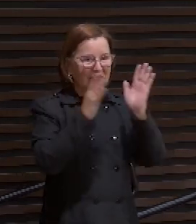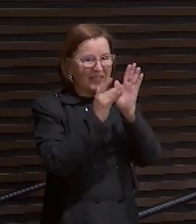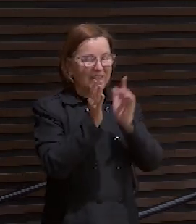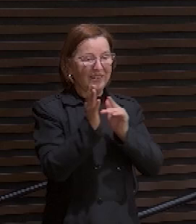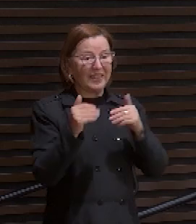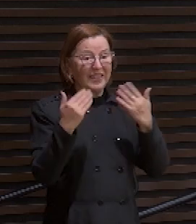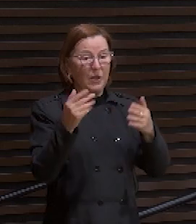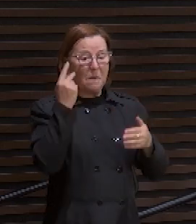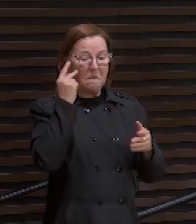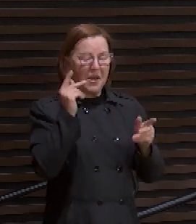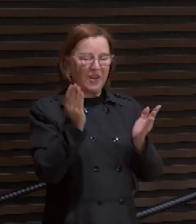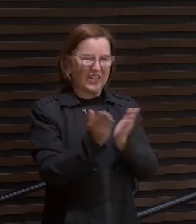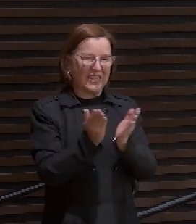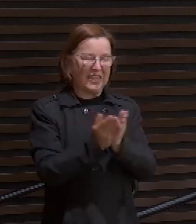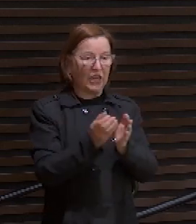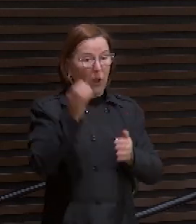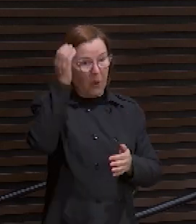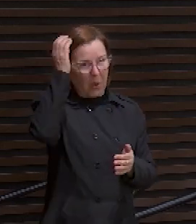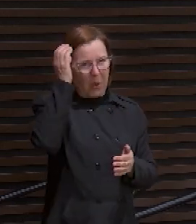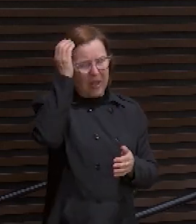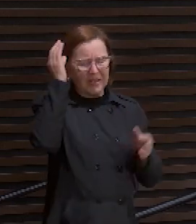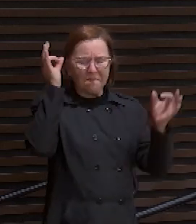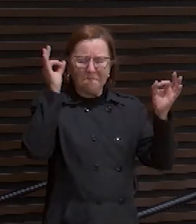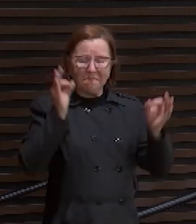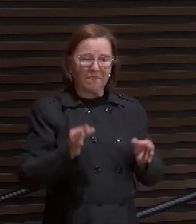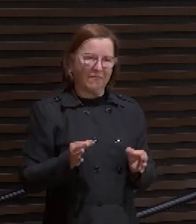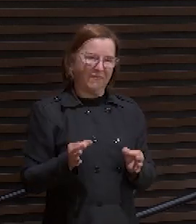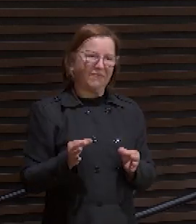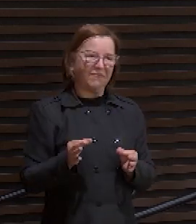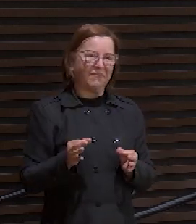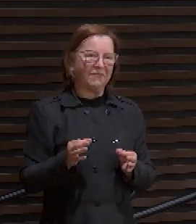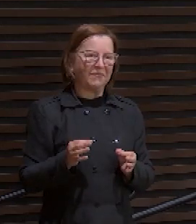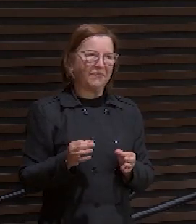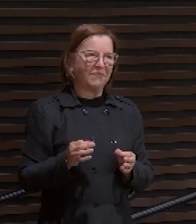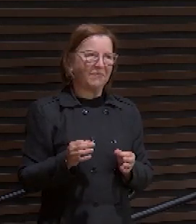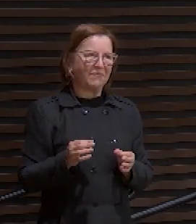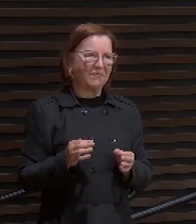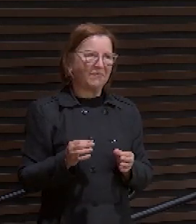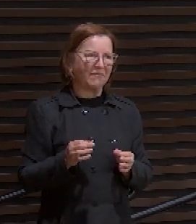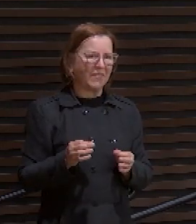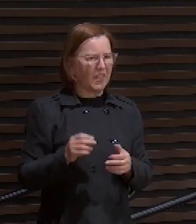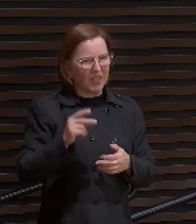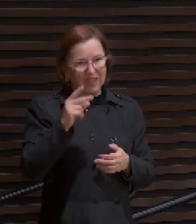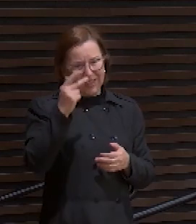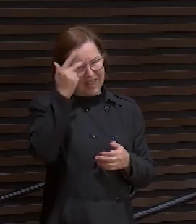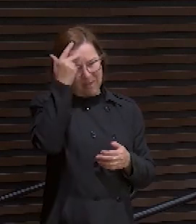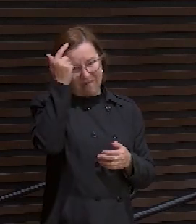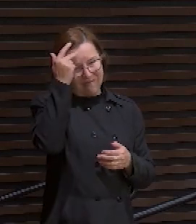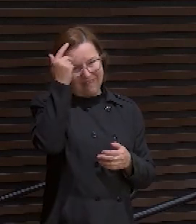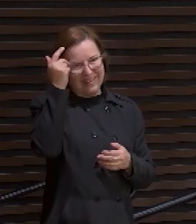aos crentes uma consciência perfeita, que não lembra